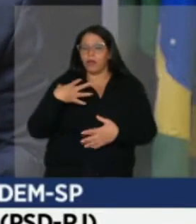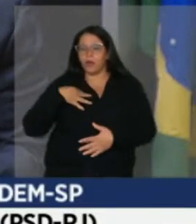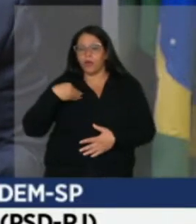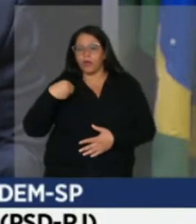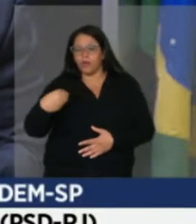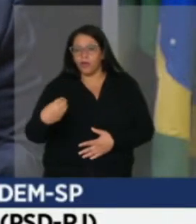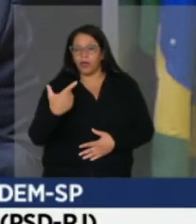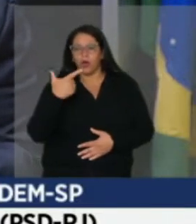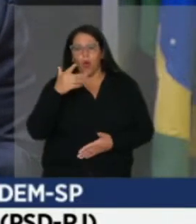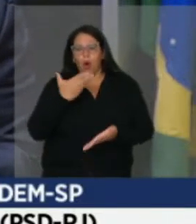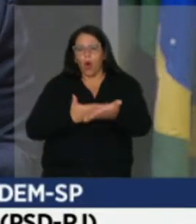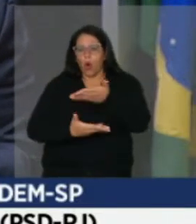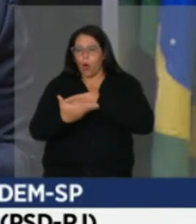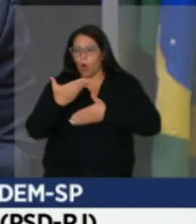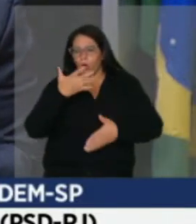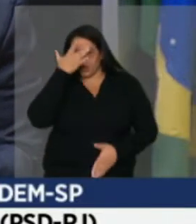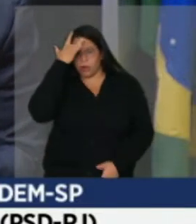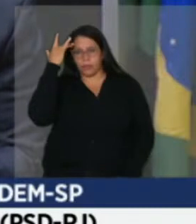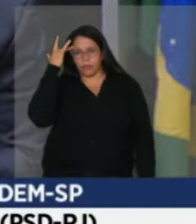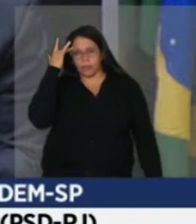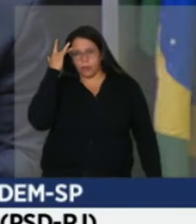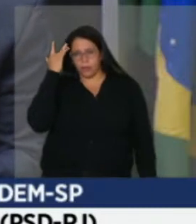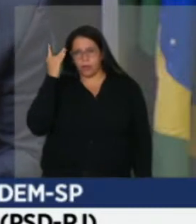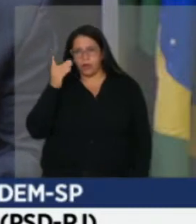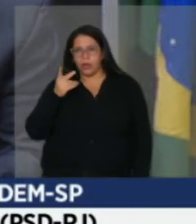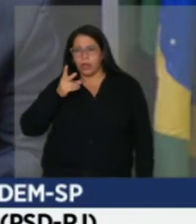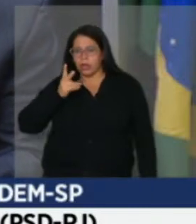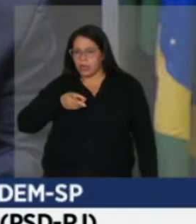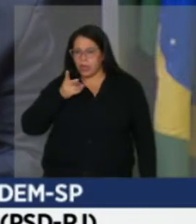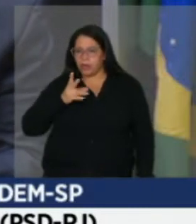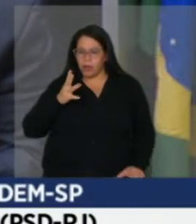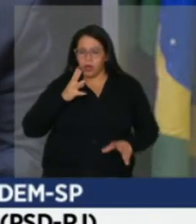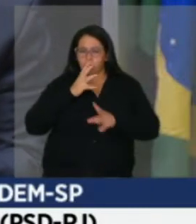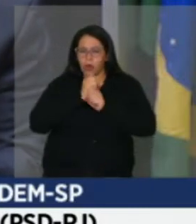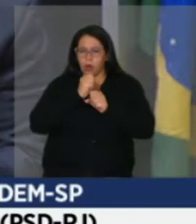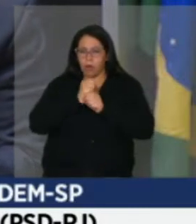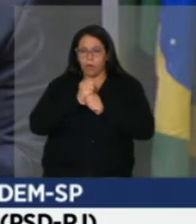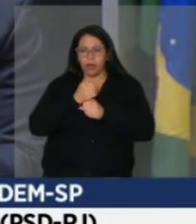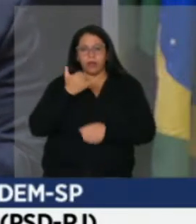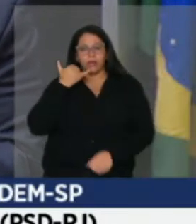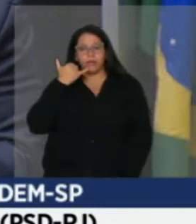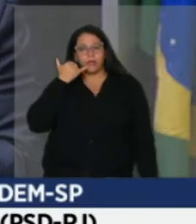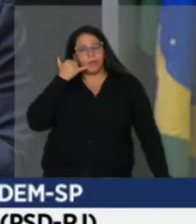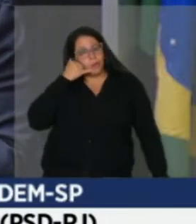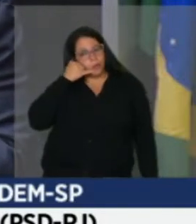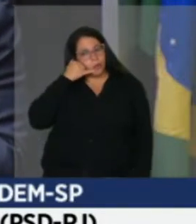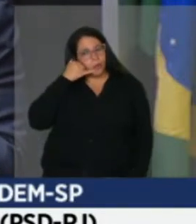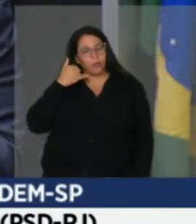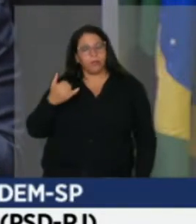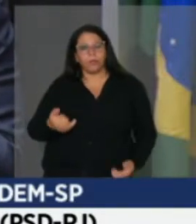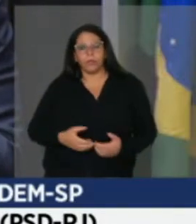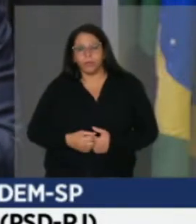outros interlocutores, todas essas juntadas nos autos, entre aspas.